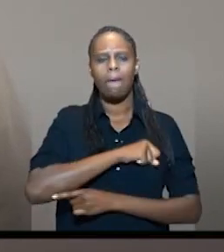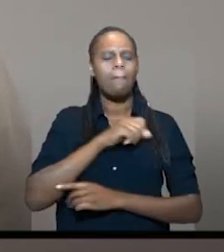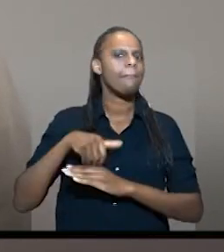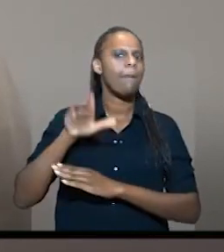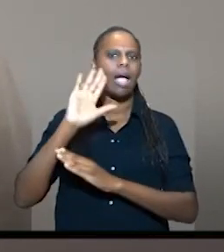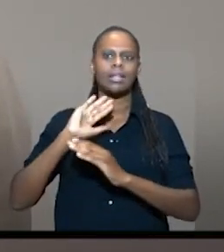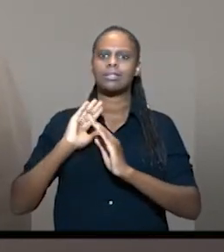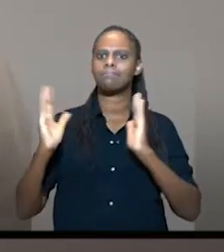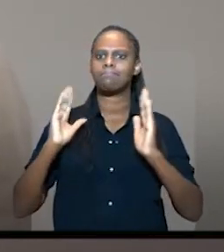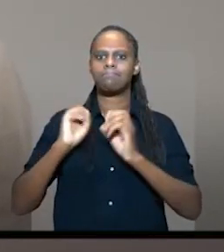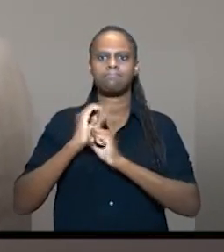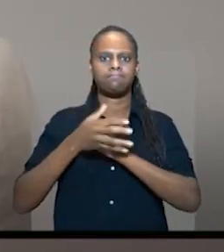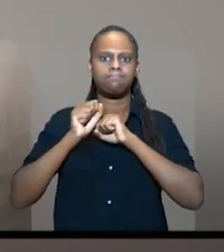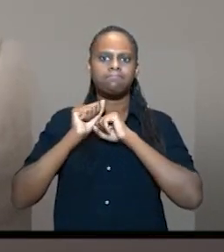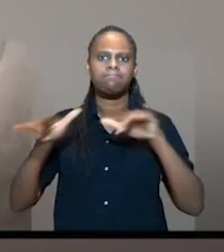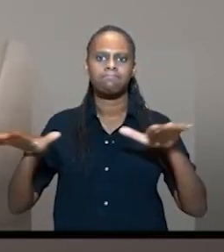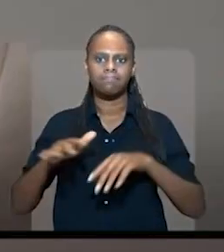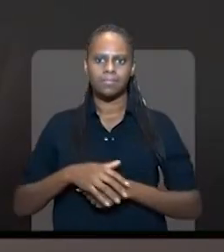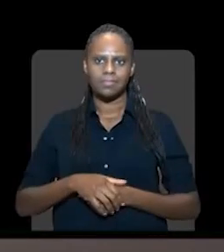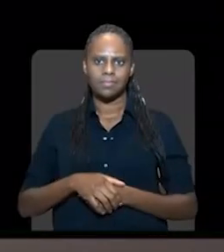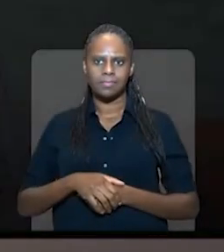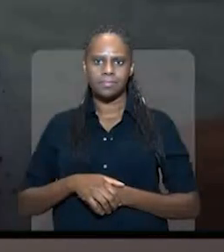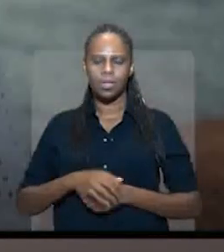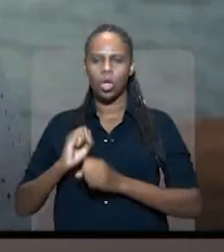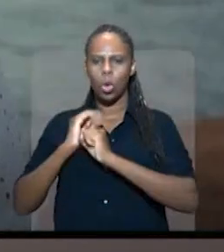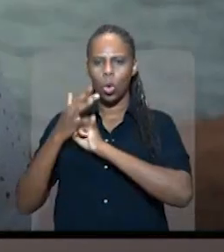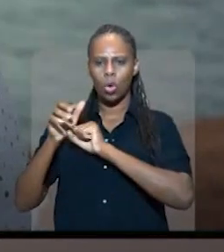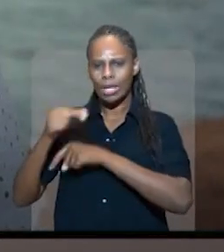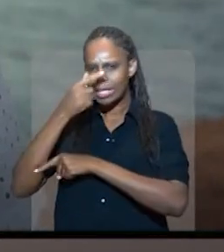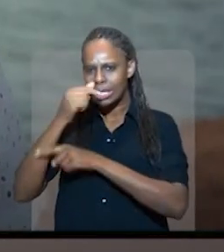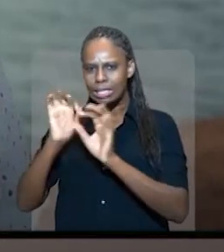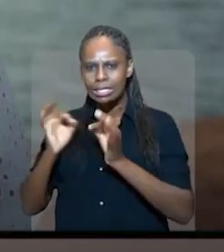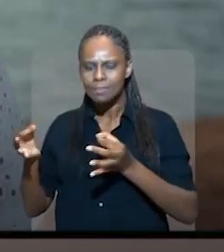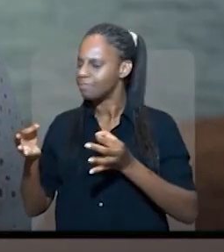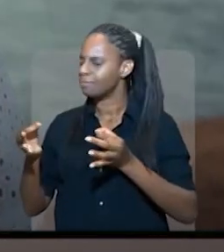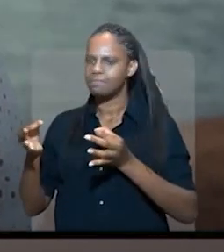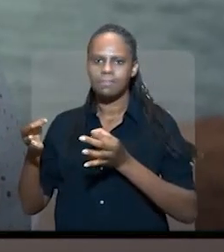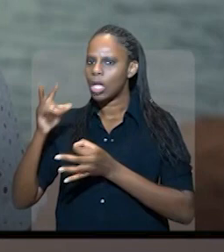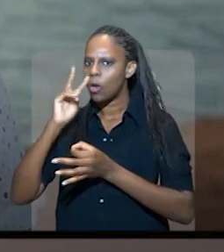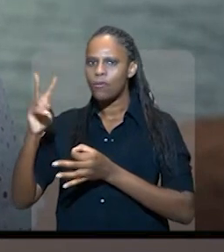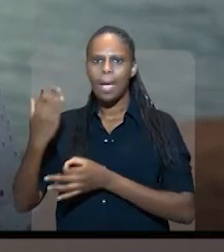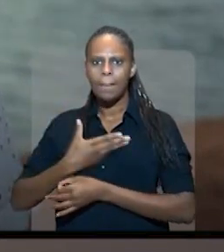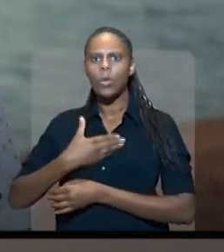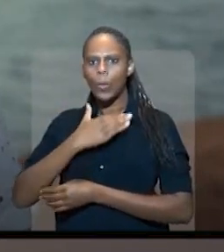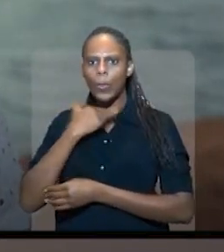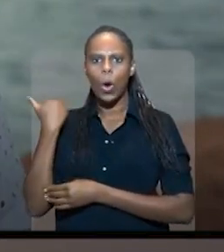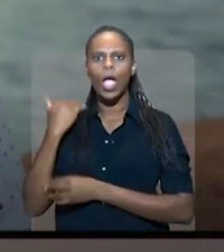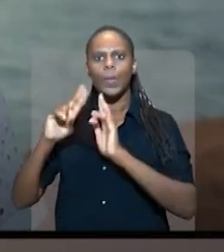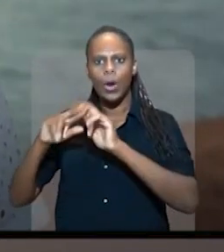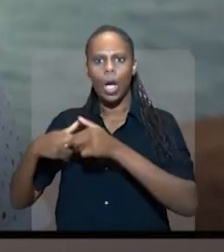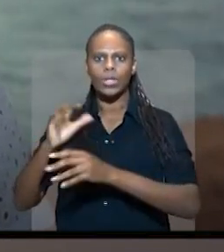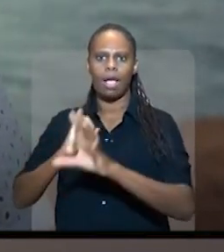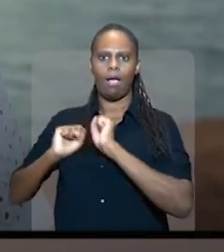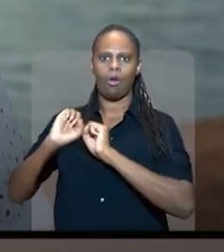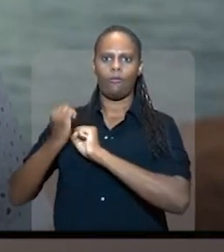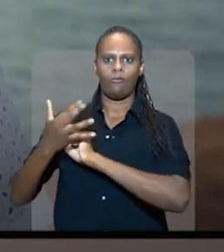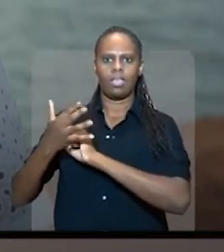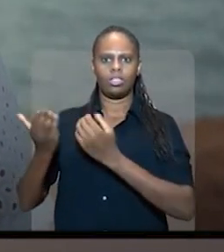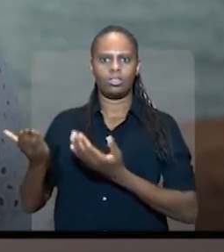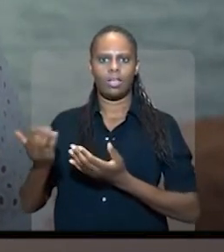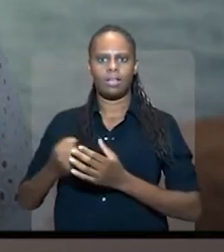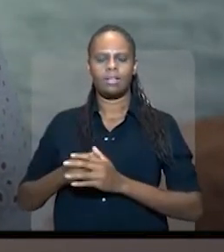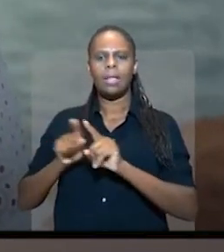sua face mais perversa durante a pandemia. A Covid nunca foi uma gripezinha. Eu vi amigos morrerem de Covid. Eu vi